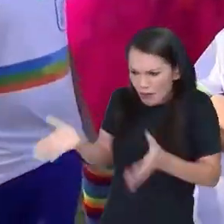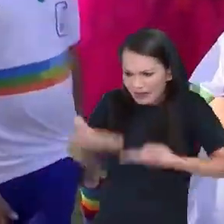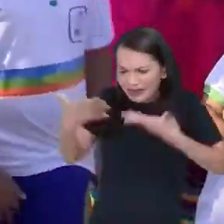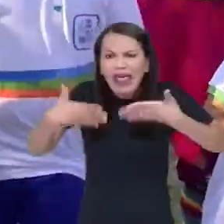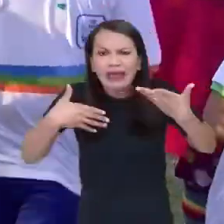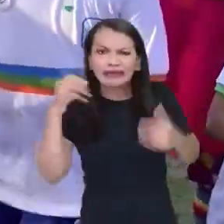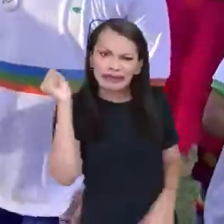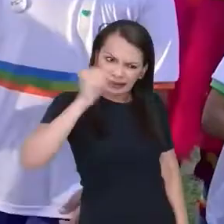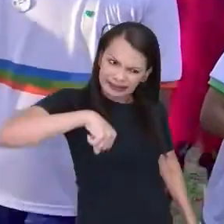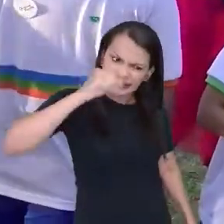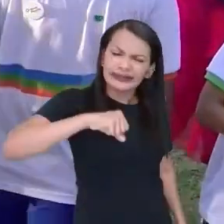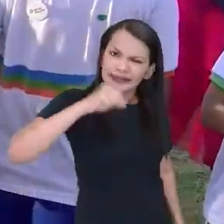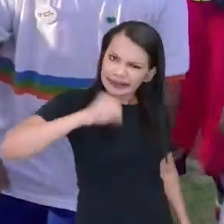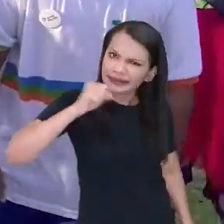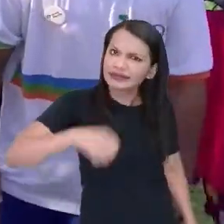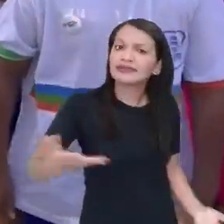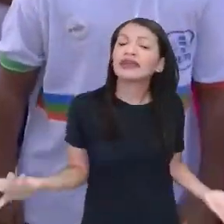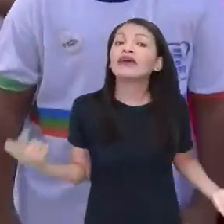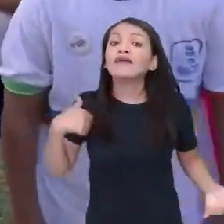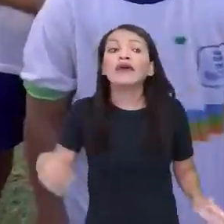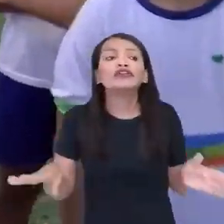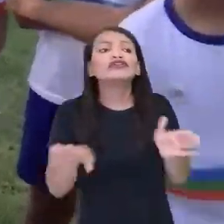isso mesmo